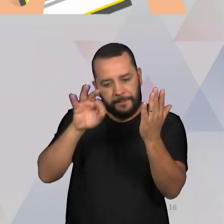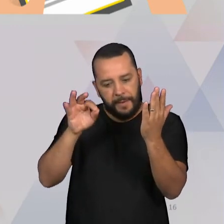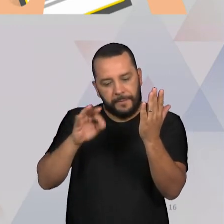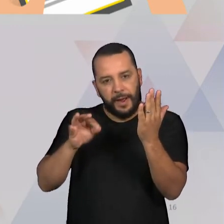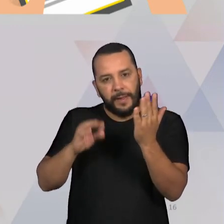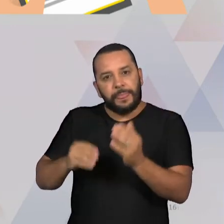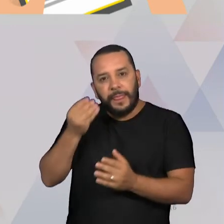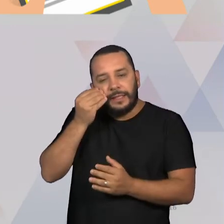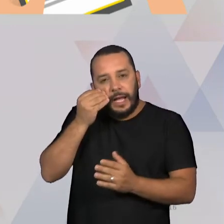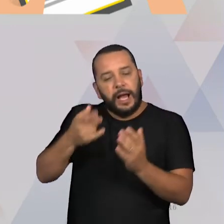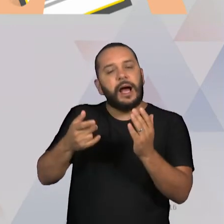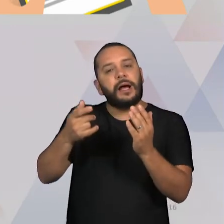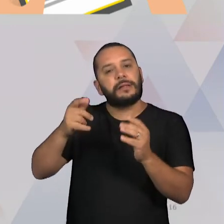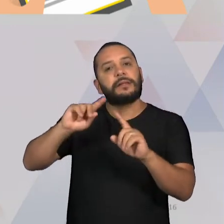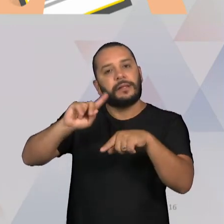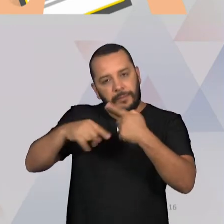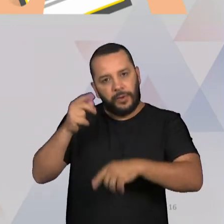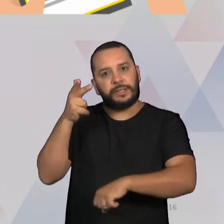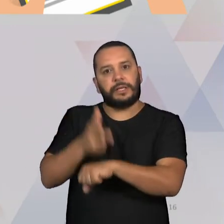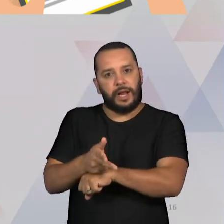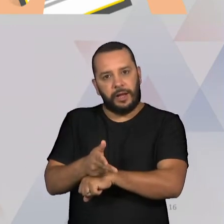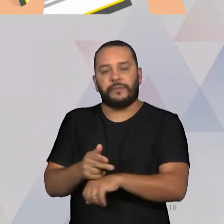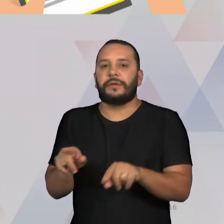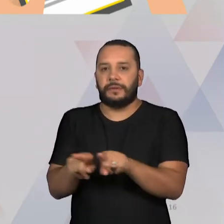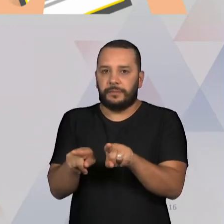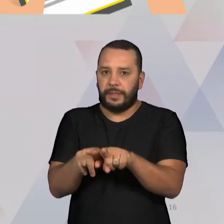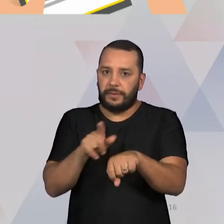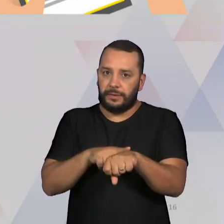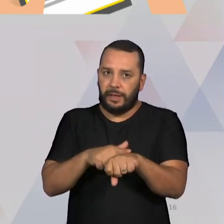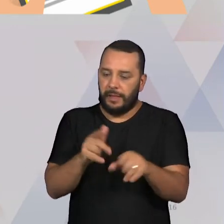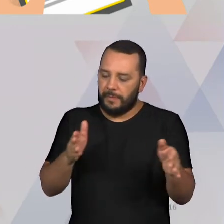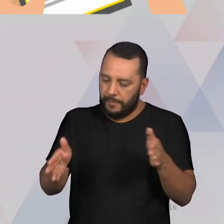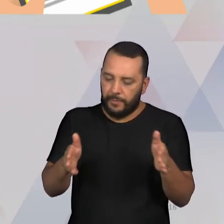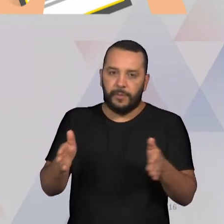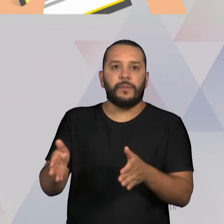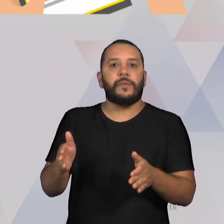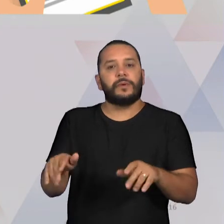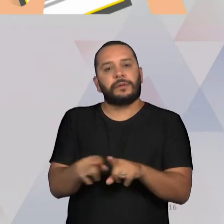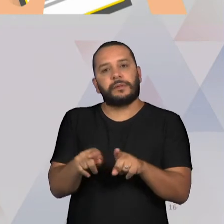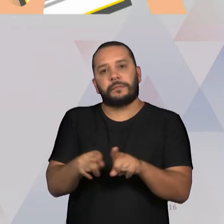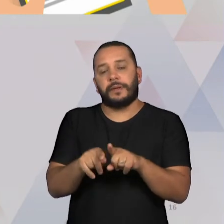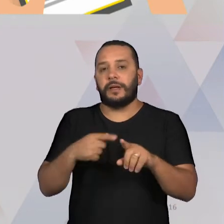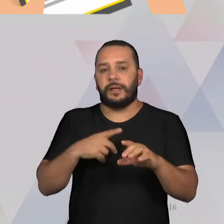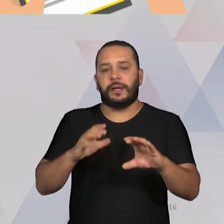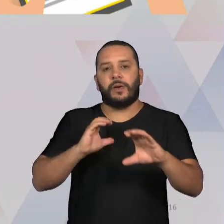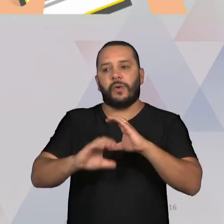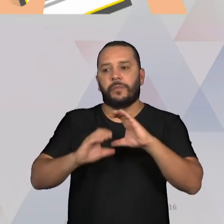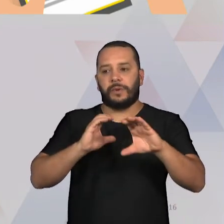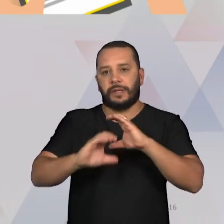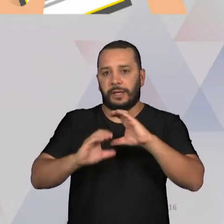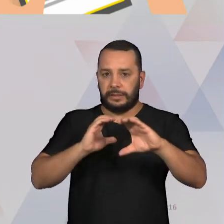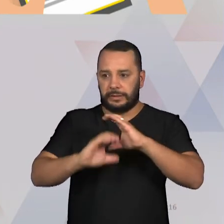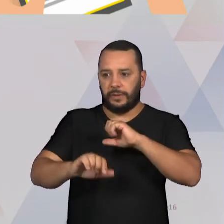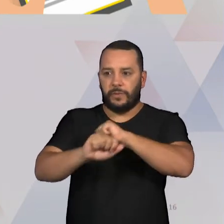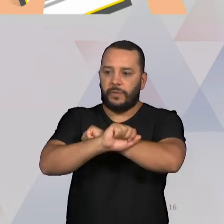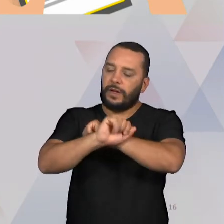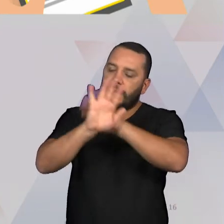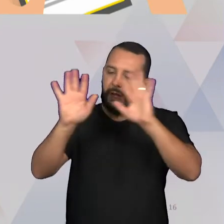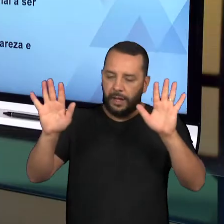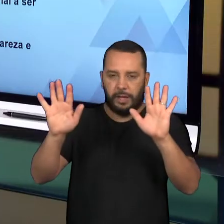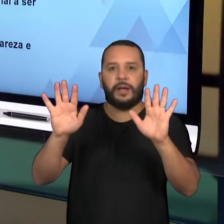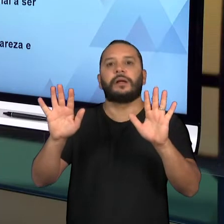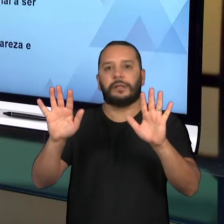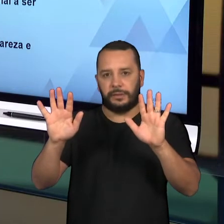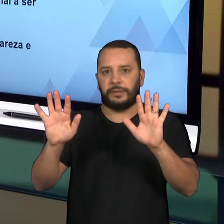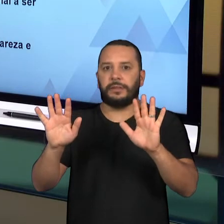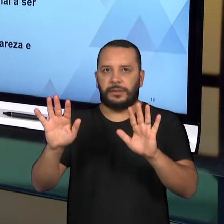o tempo que vocês podem utilizar e a linguagem clara e precisa e no